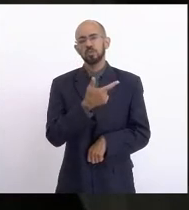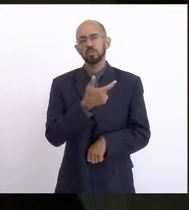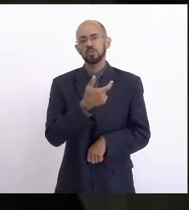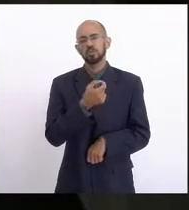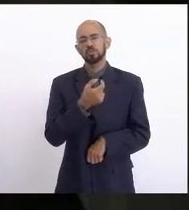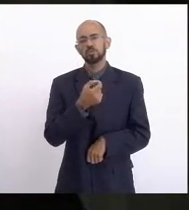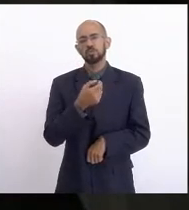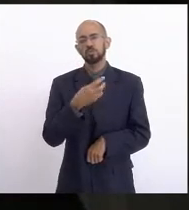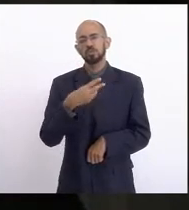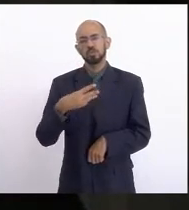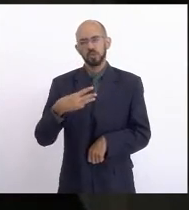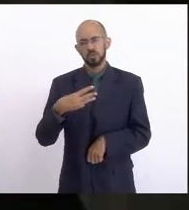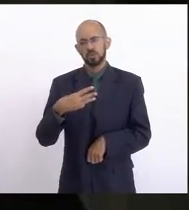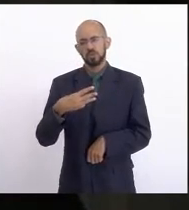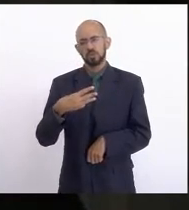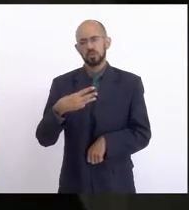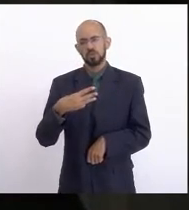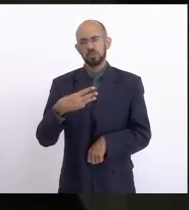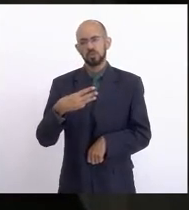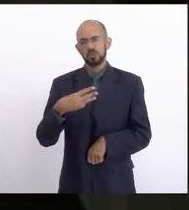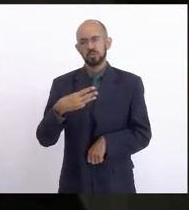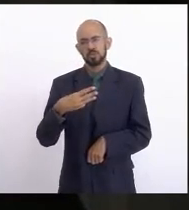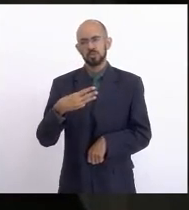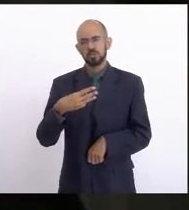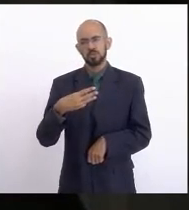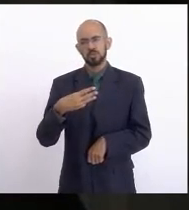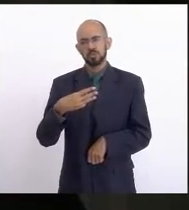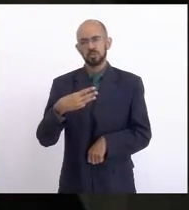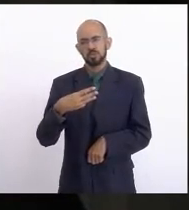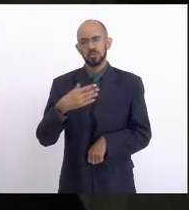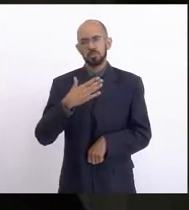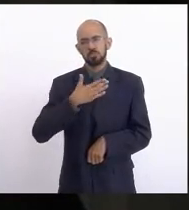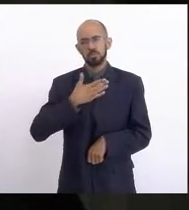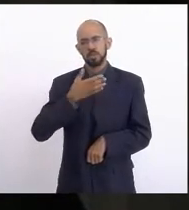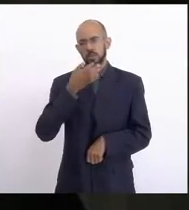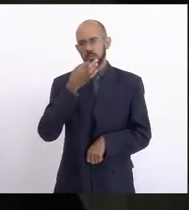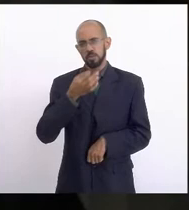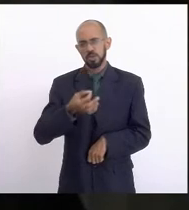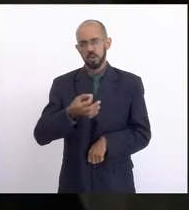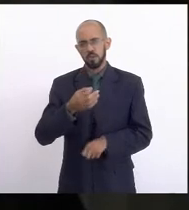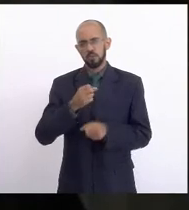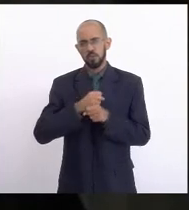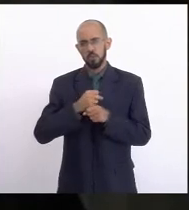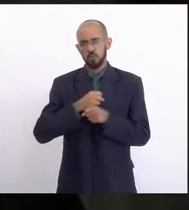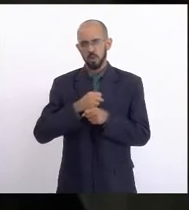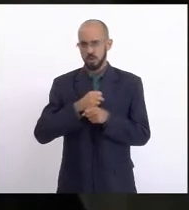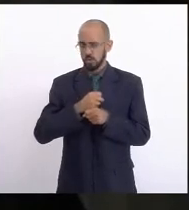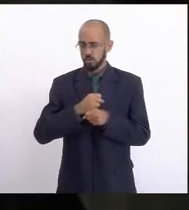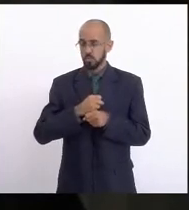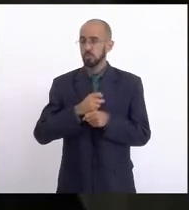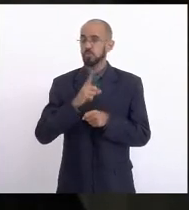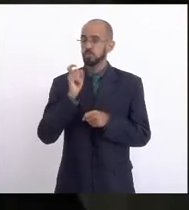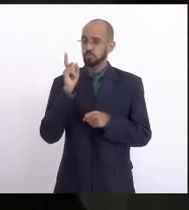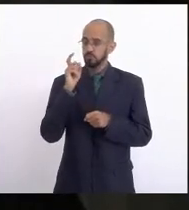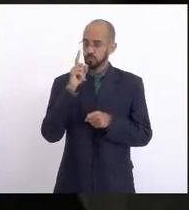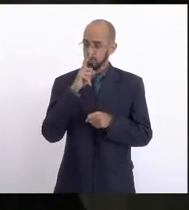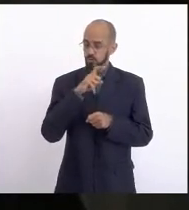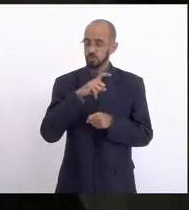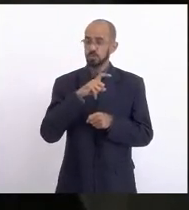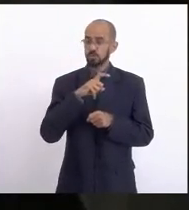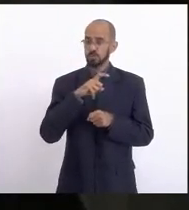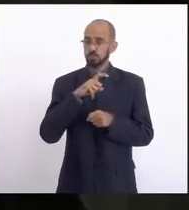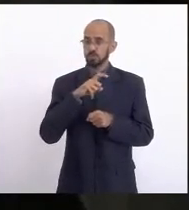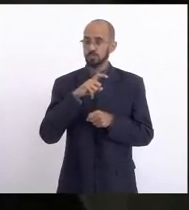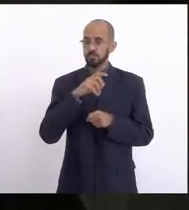2003, eu diria que foi um ano muito duro, muito difícil,